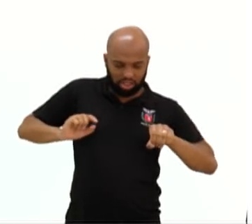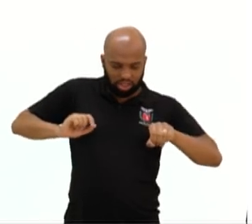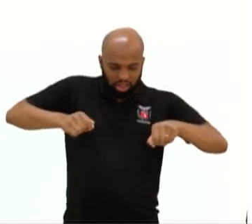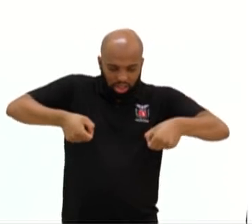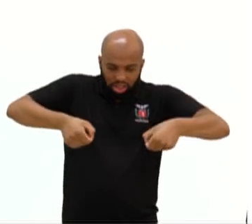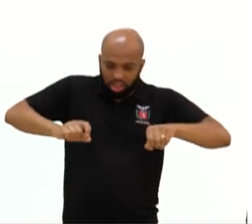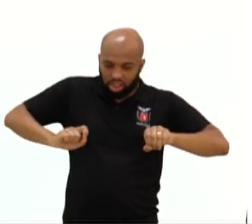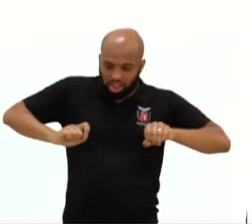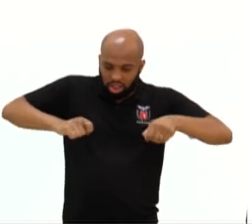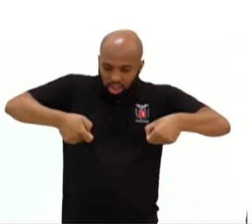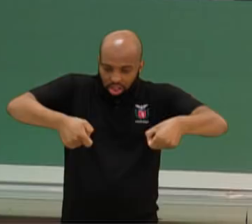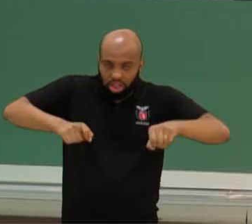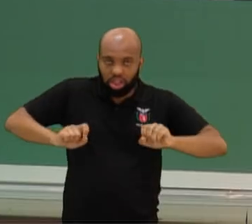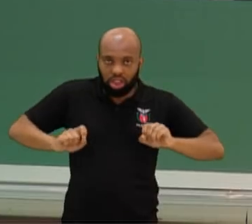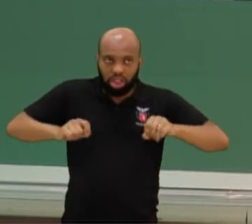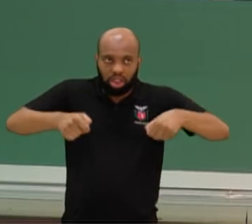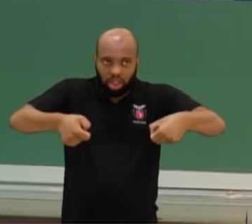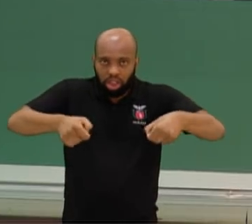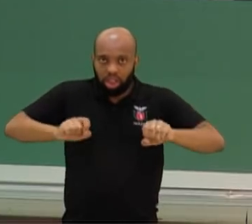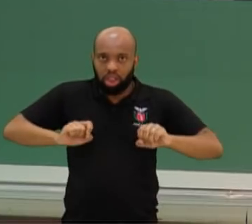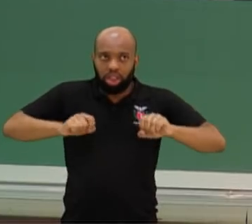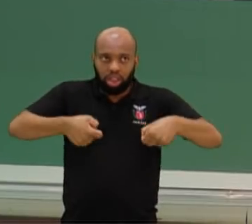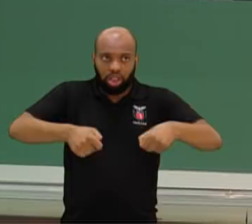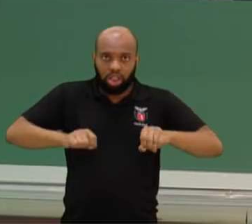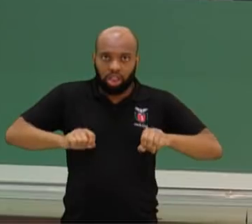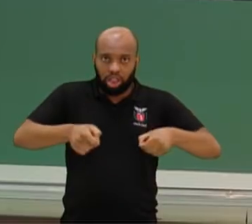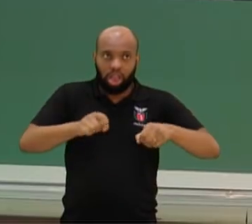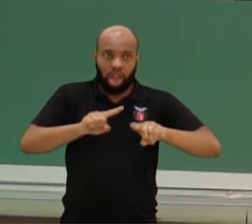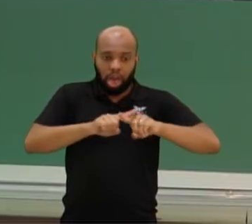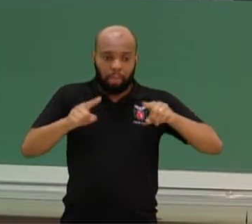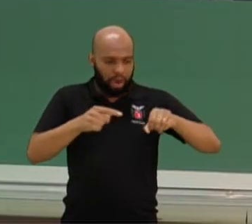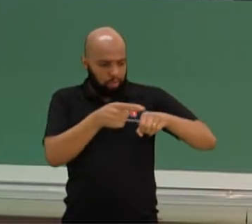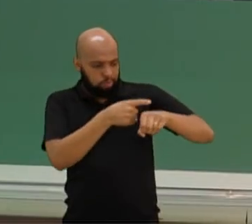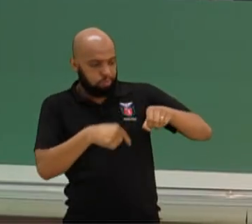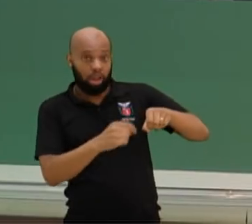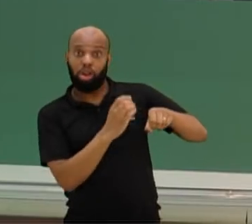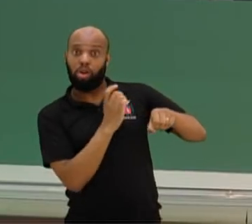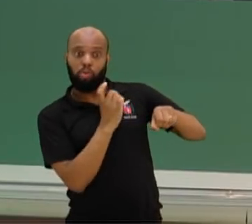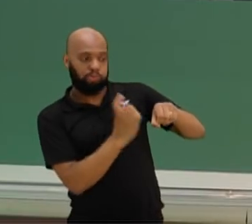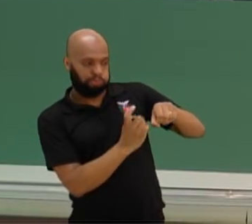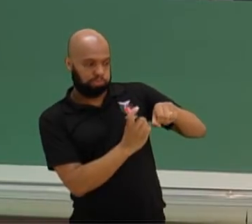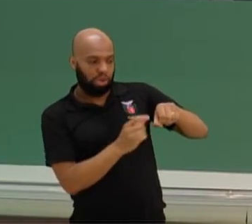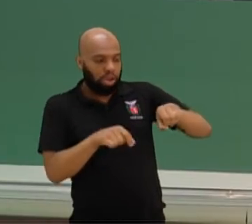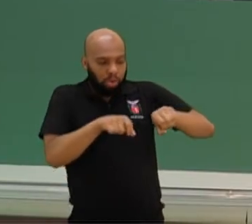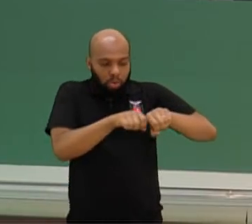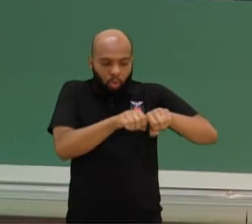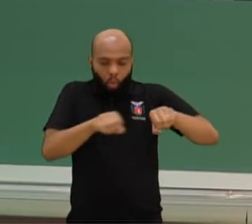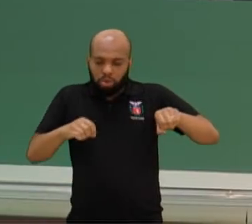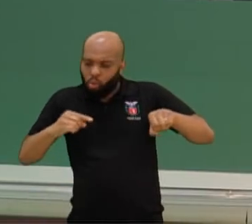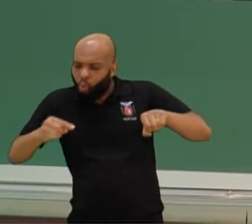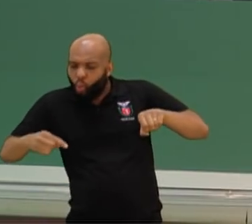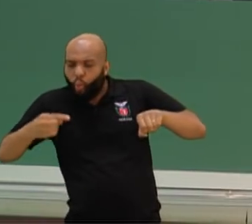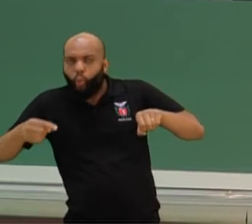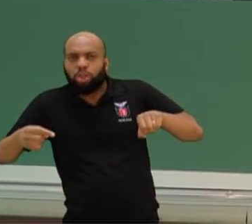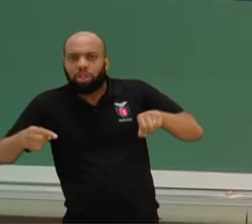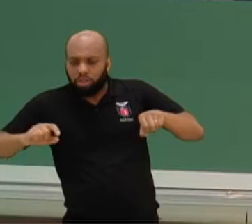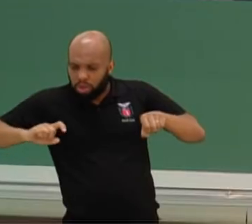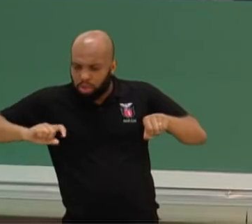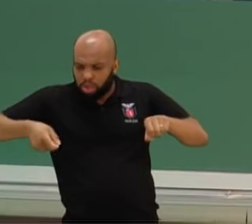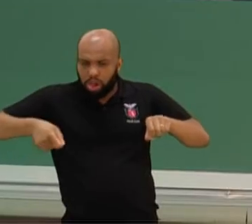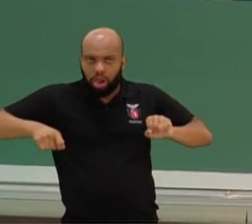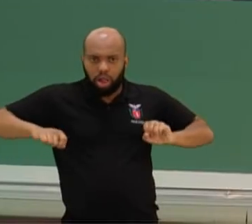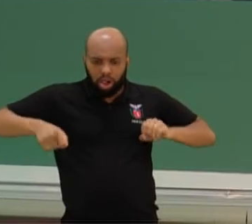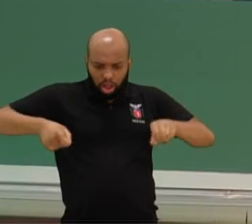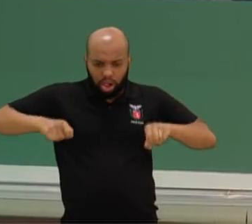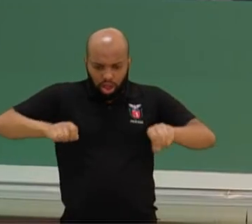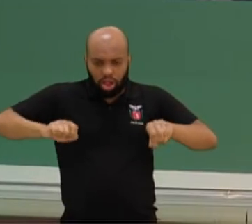um diâmetro muito maior, ela se movimenta mais rápido. Então, você tem um esforço pequeno e você tem um